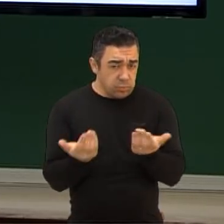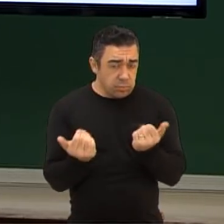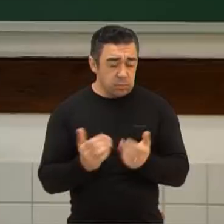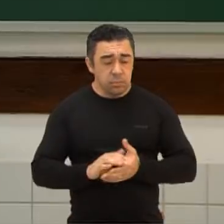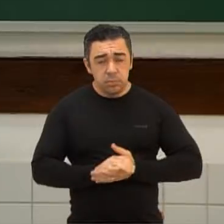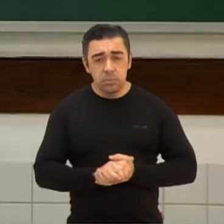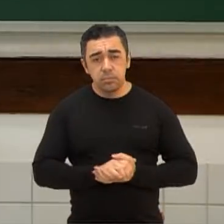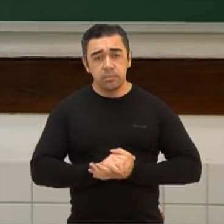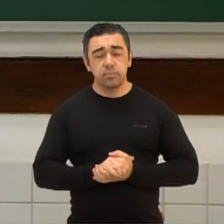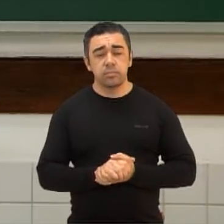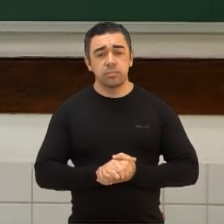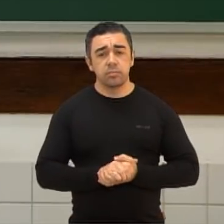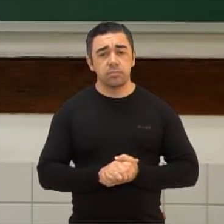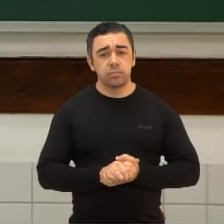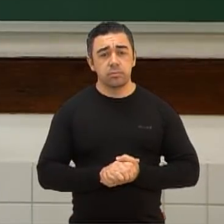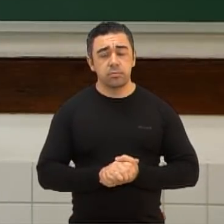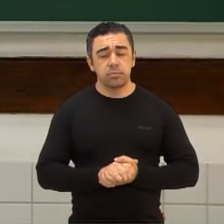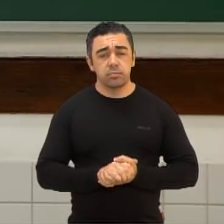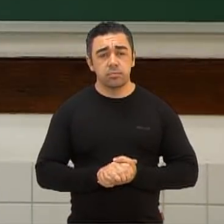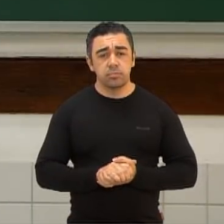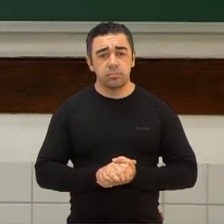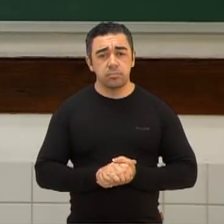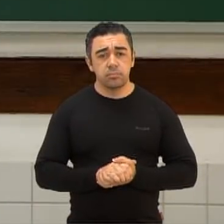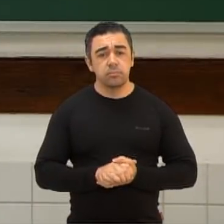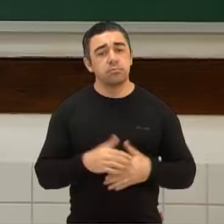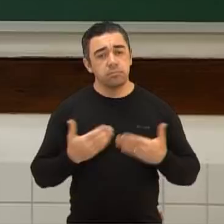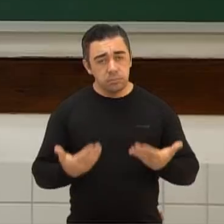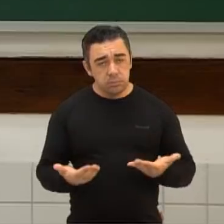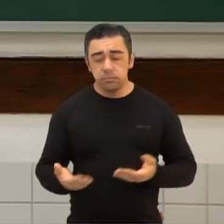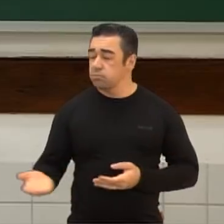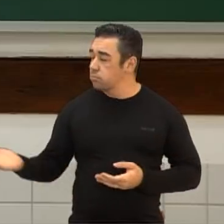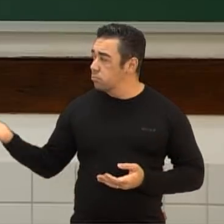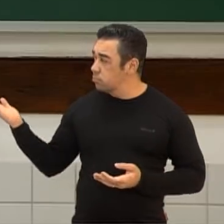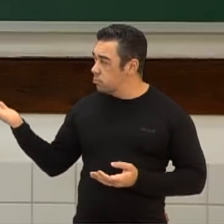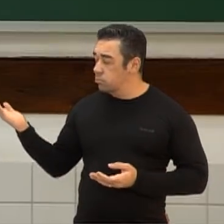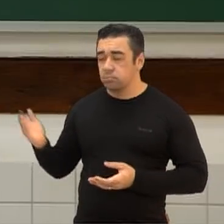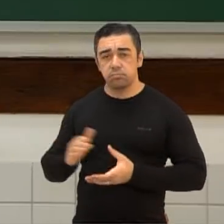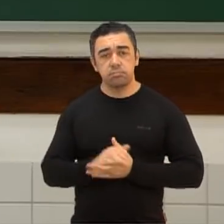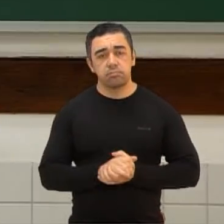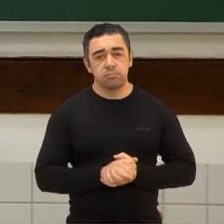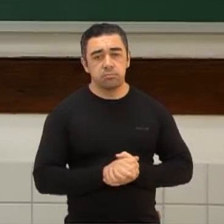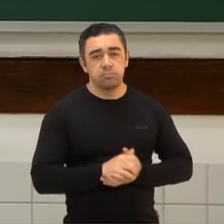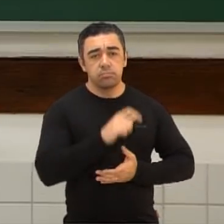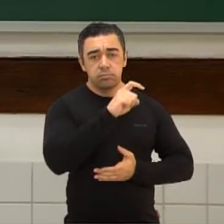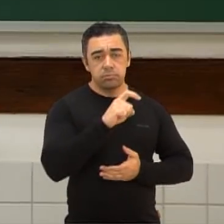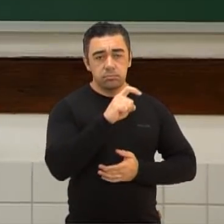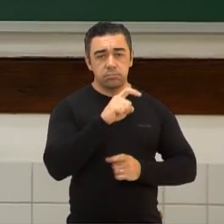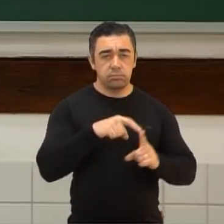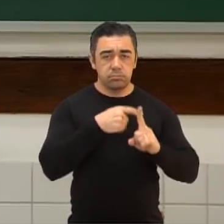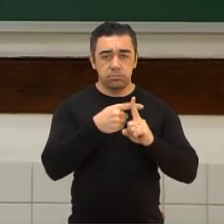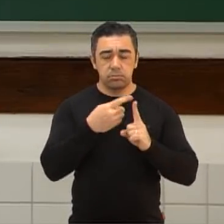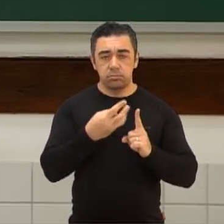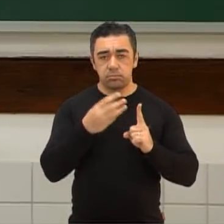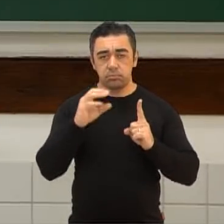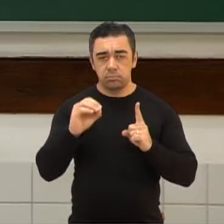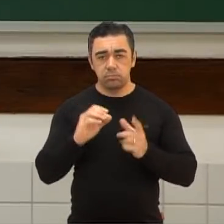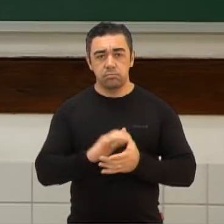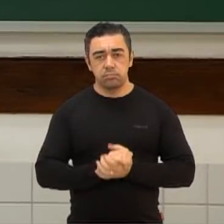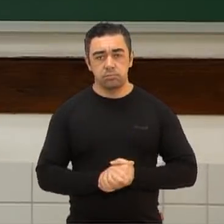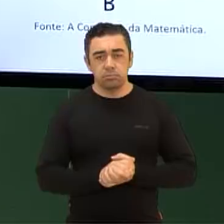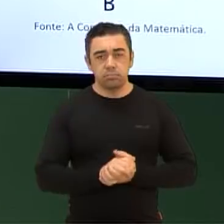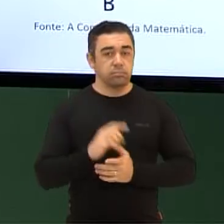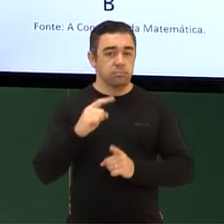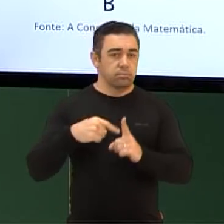quadro? Temos aqui o ângulo x mais 30 mais o